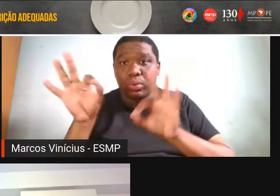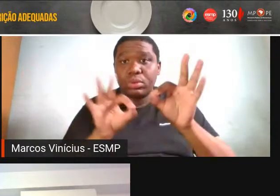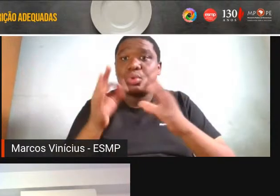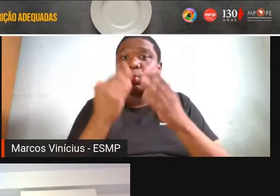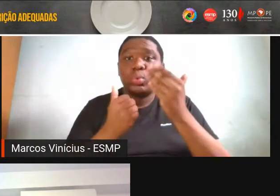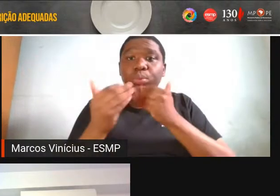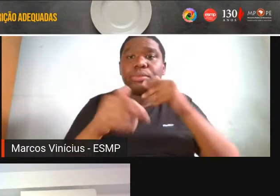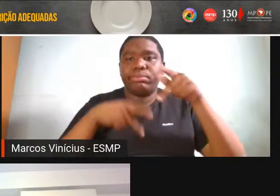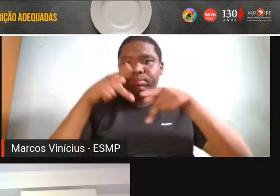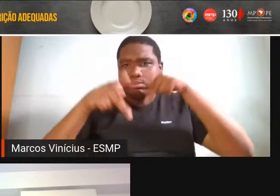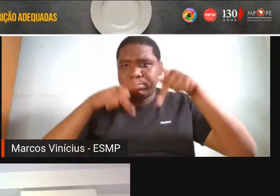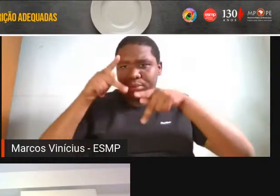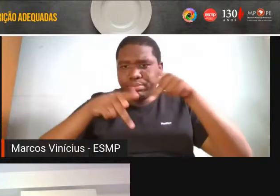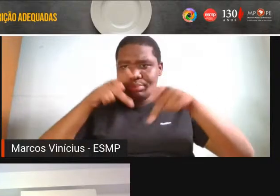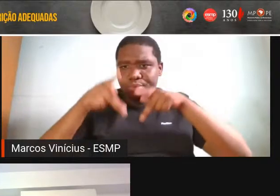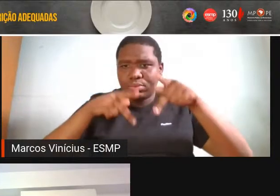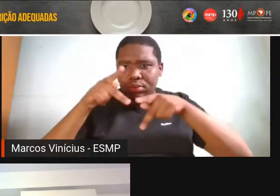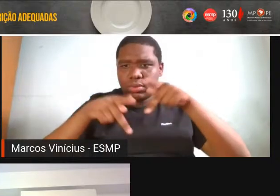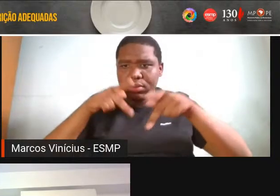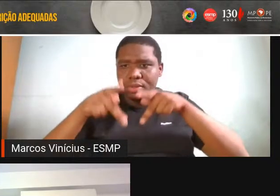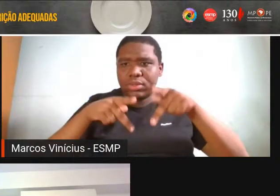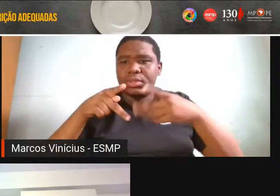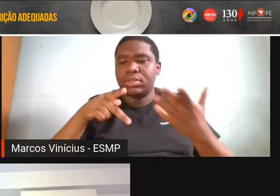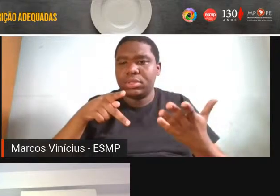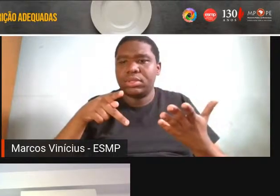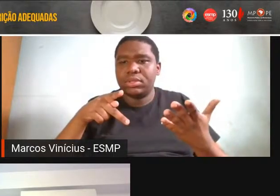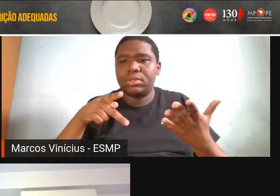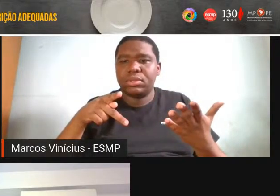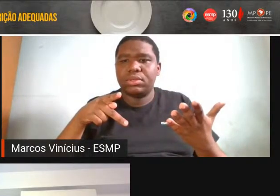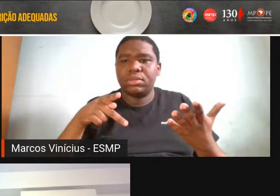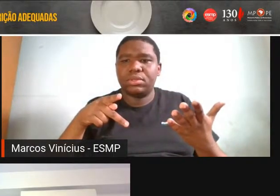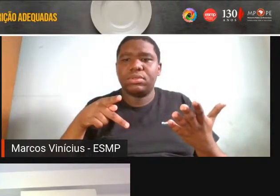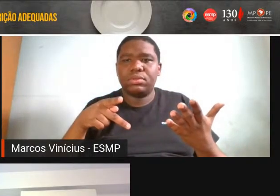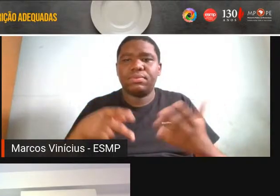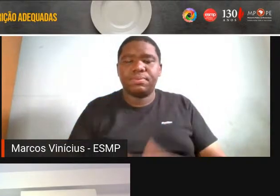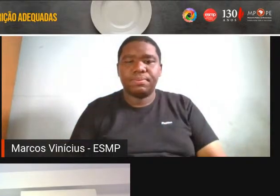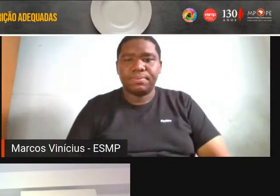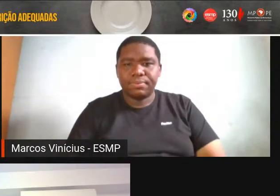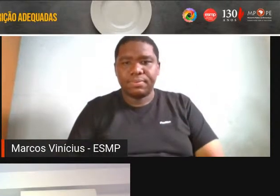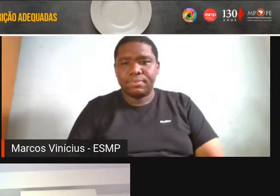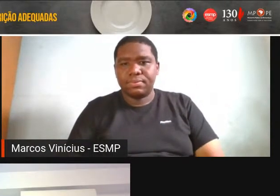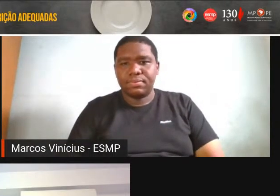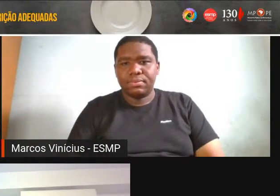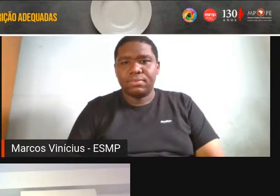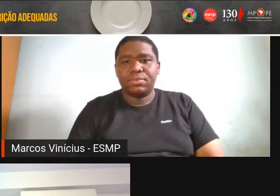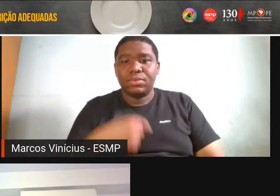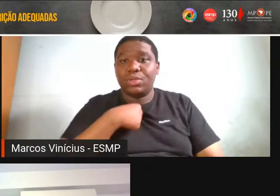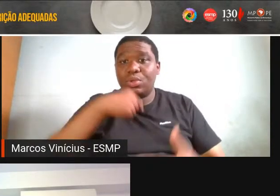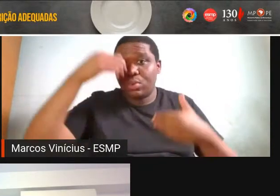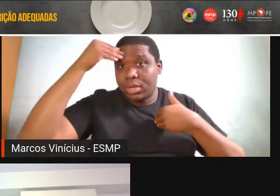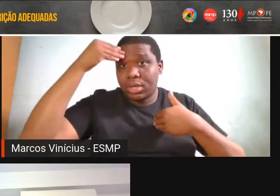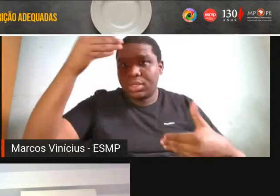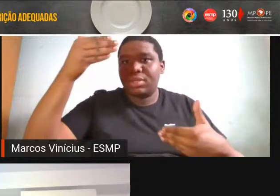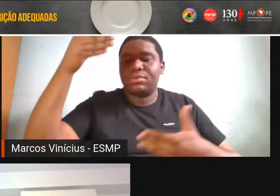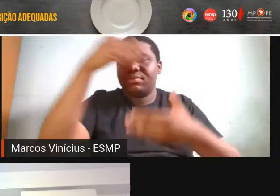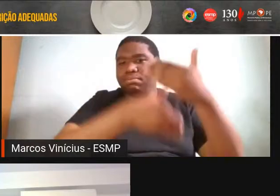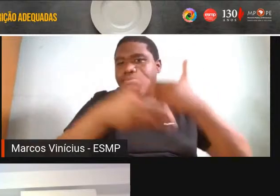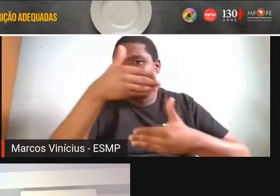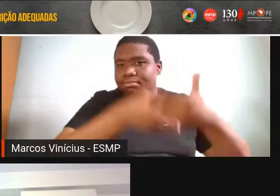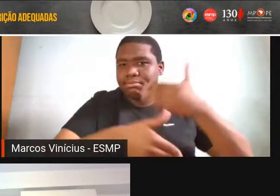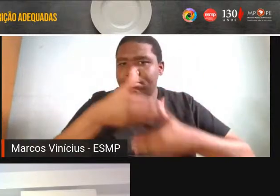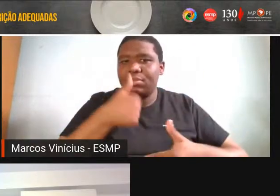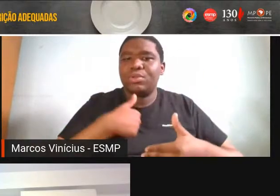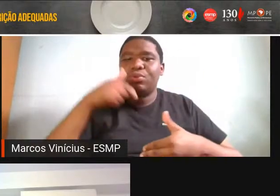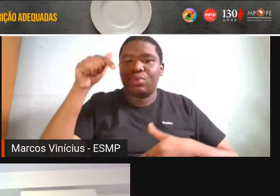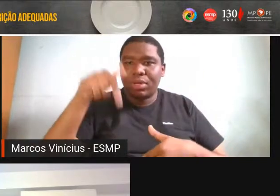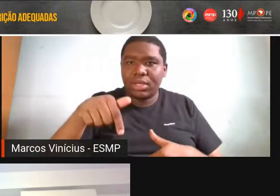nossa população e garantir que ela tenha condições de sobreviver. Eu agradeço a participação e fico aqui até